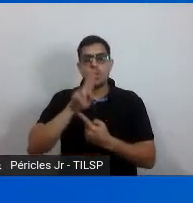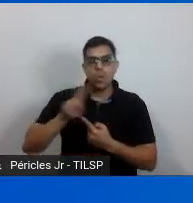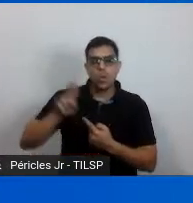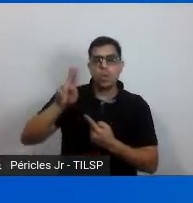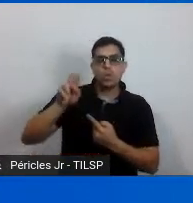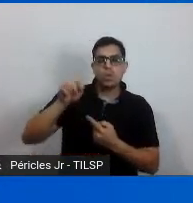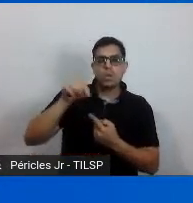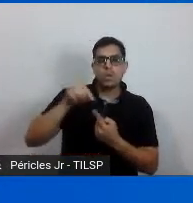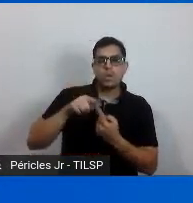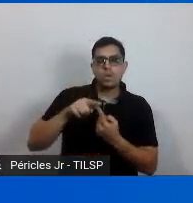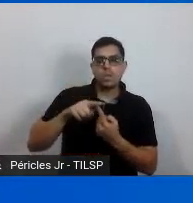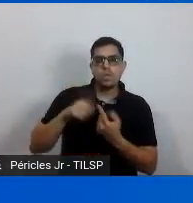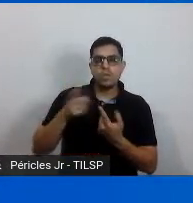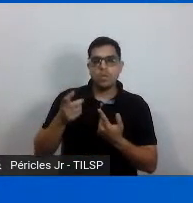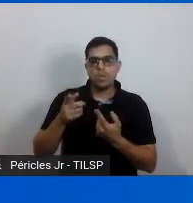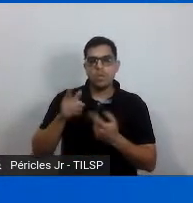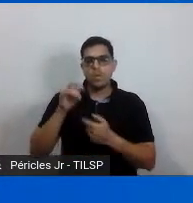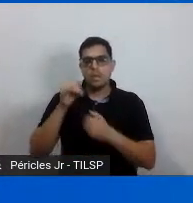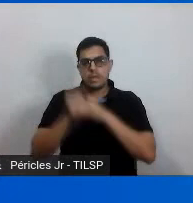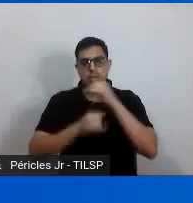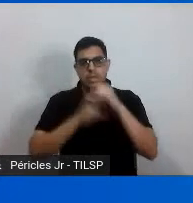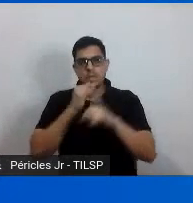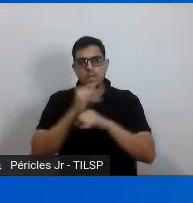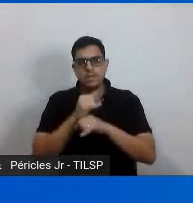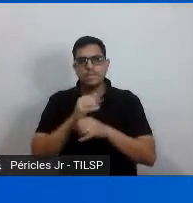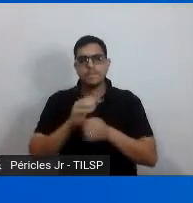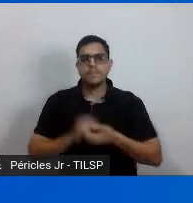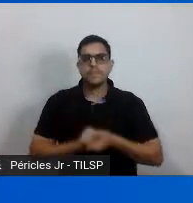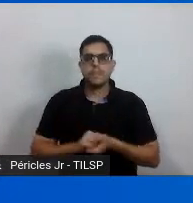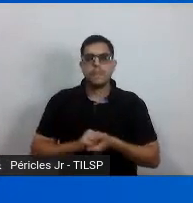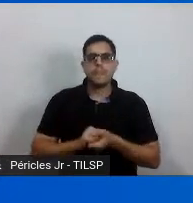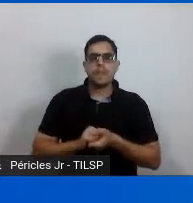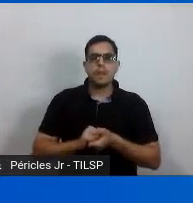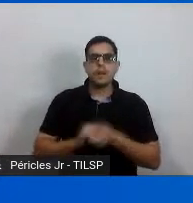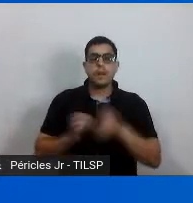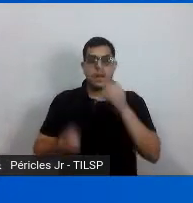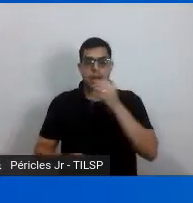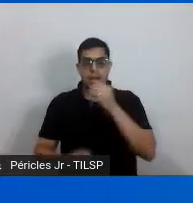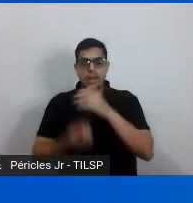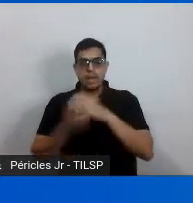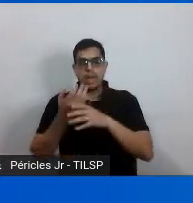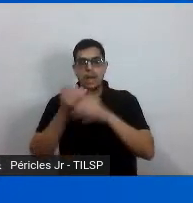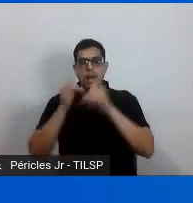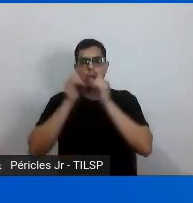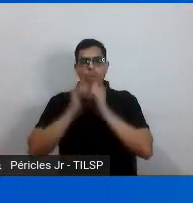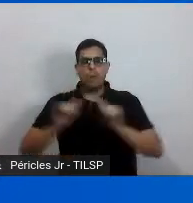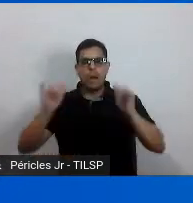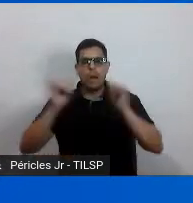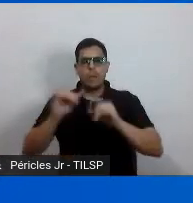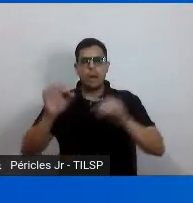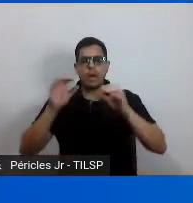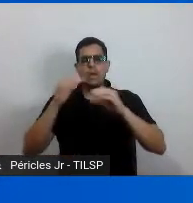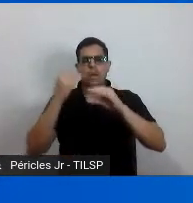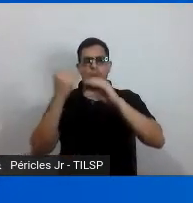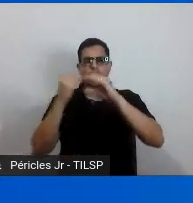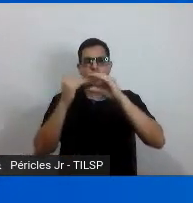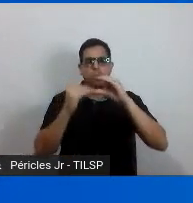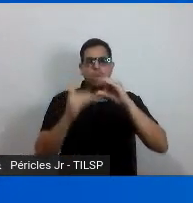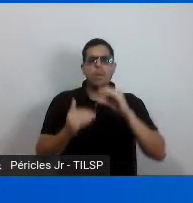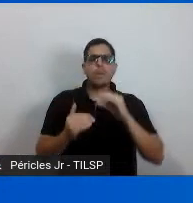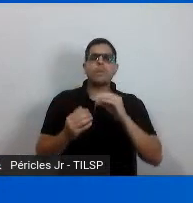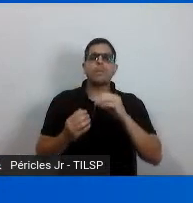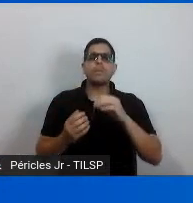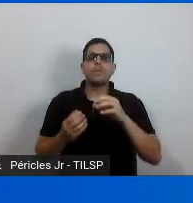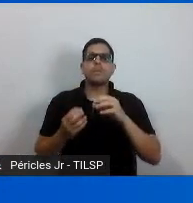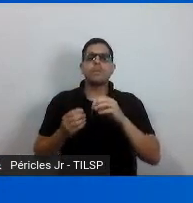atividades de criação e compartilhamento de conteúdos então compartilhar conteúdos ou seja